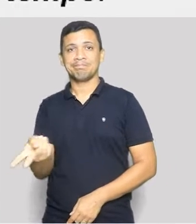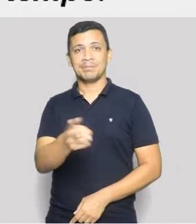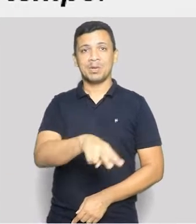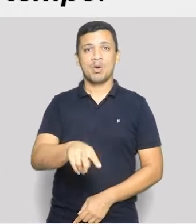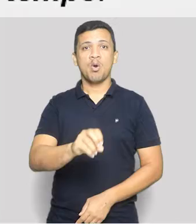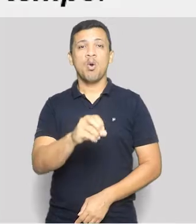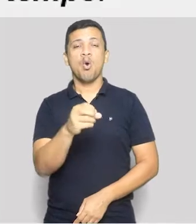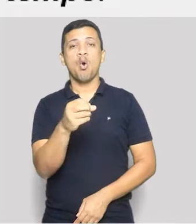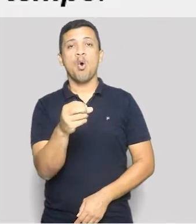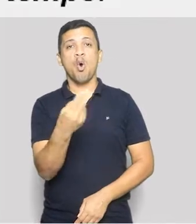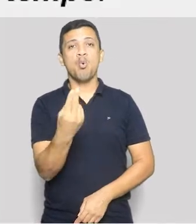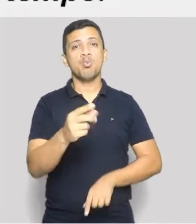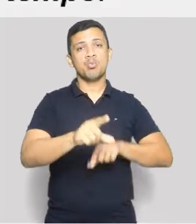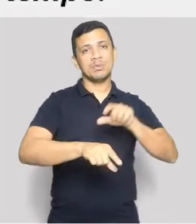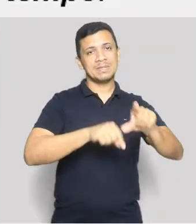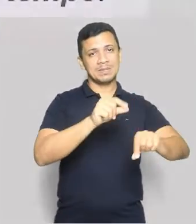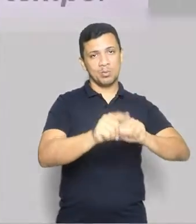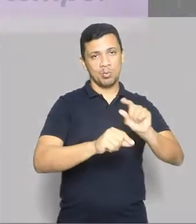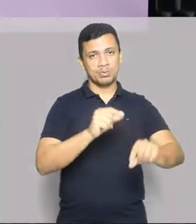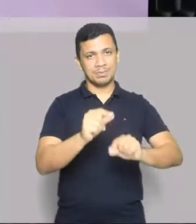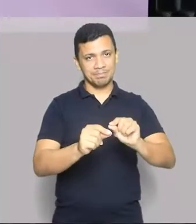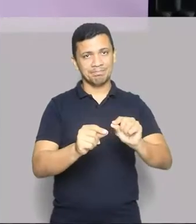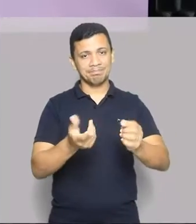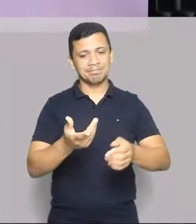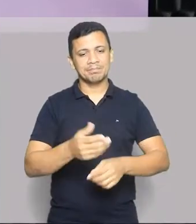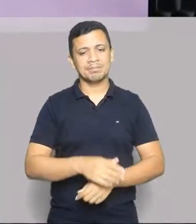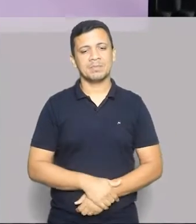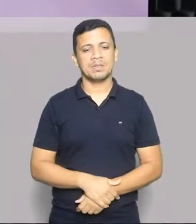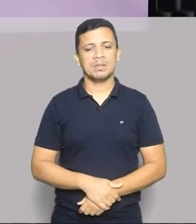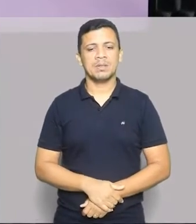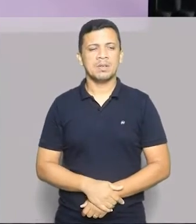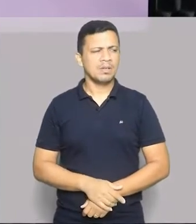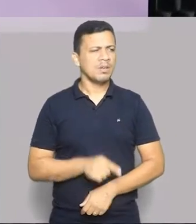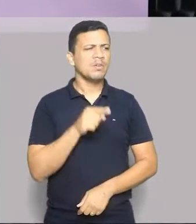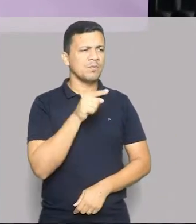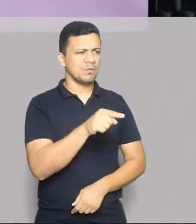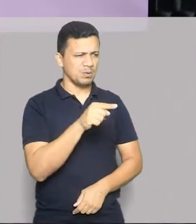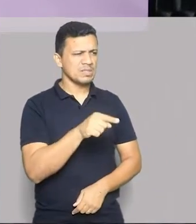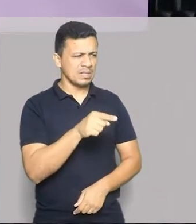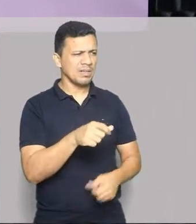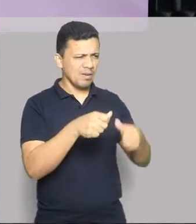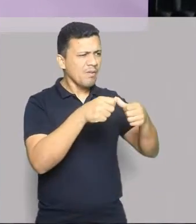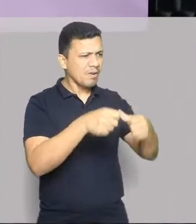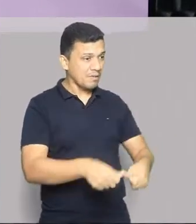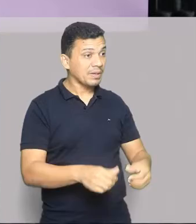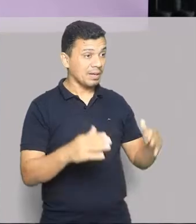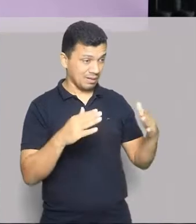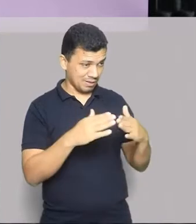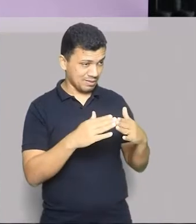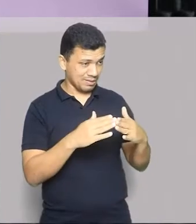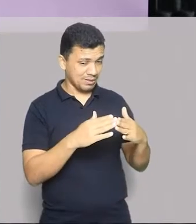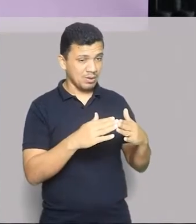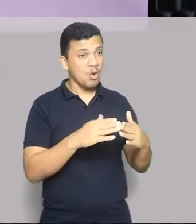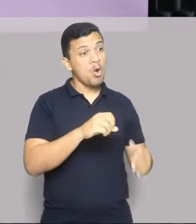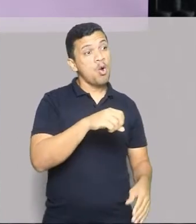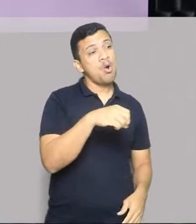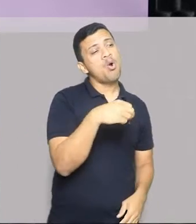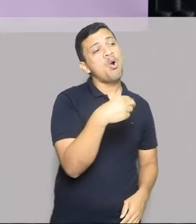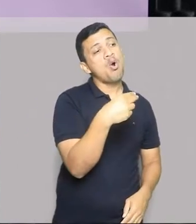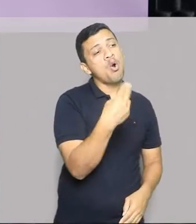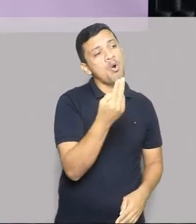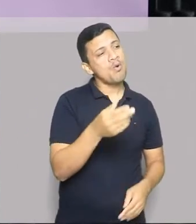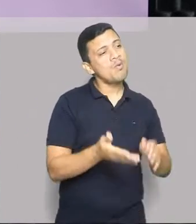Alternância ou escolha, tá? Então, quando se diz, você vai ficar em casa ou vai sair com os